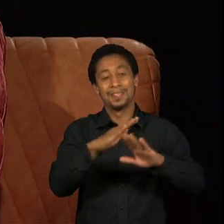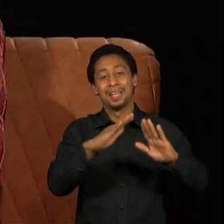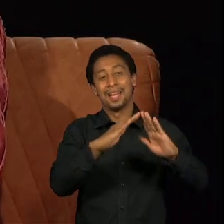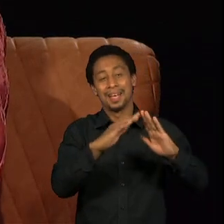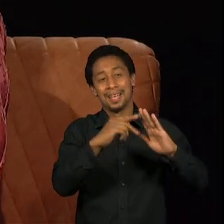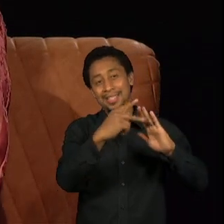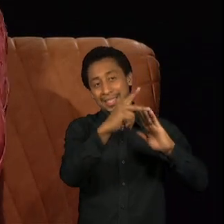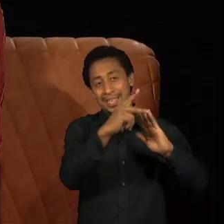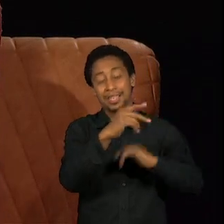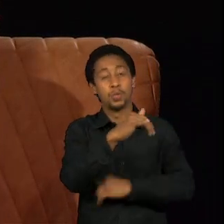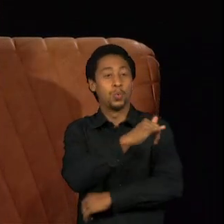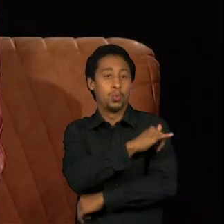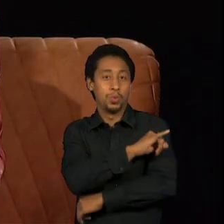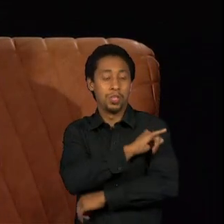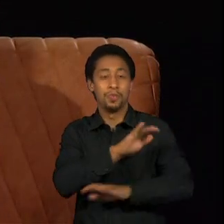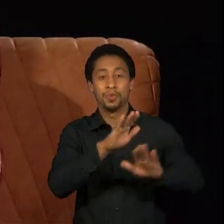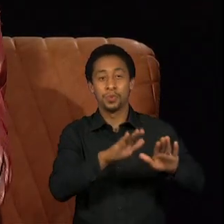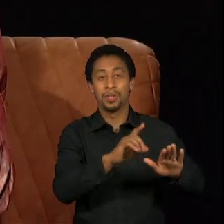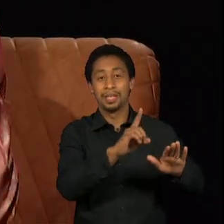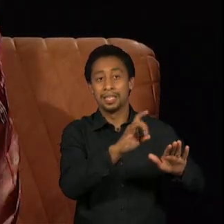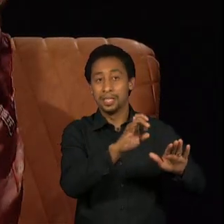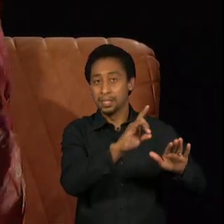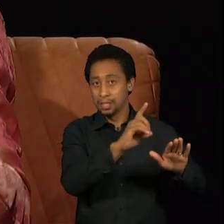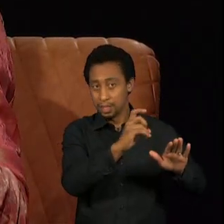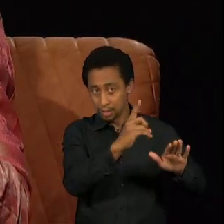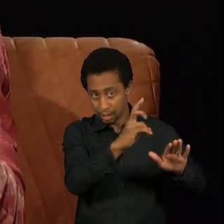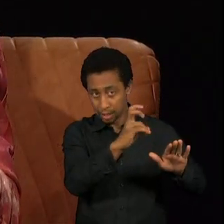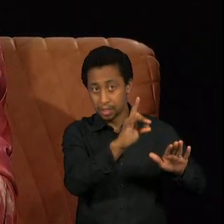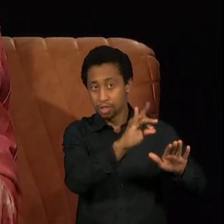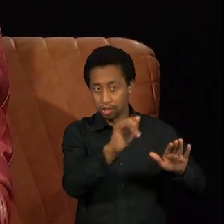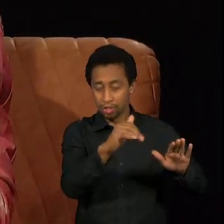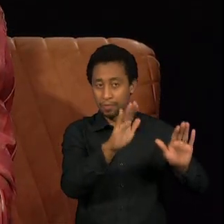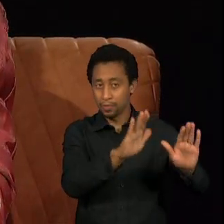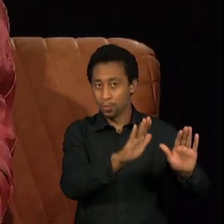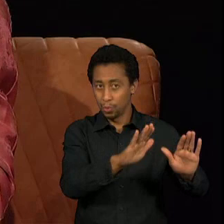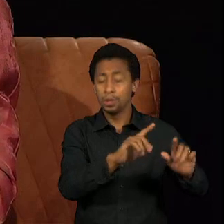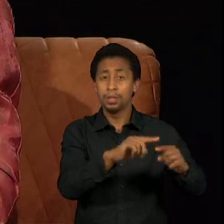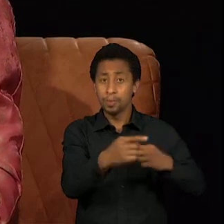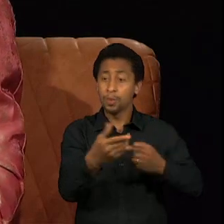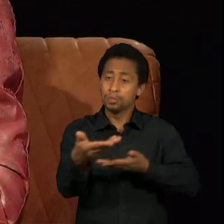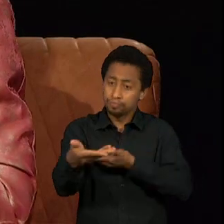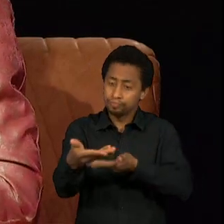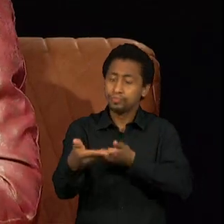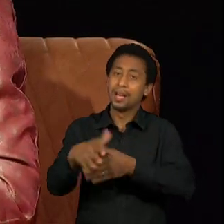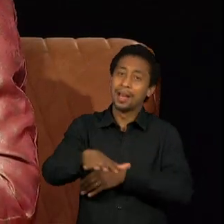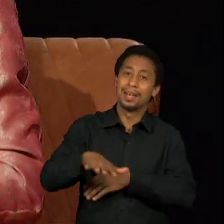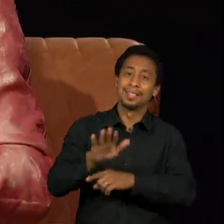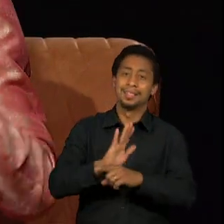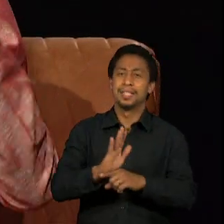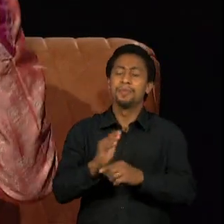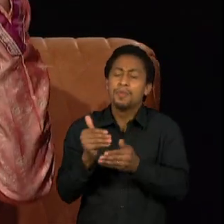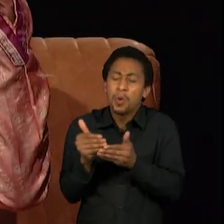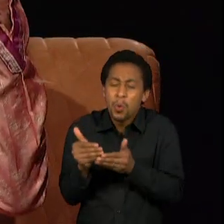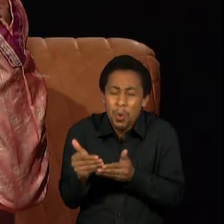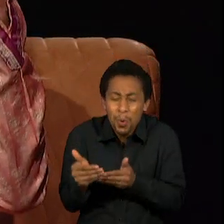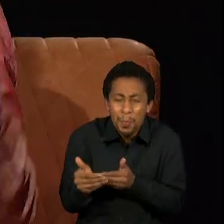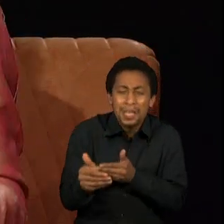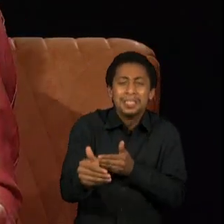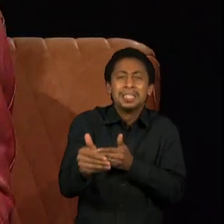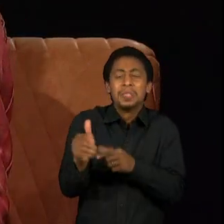15 dias e também já aproveitando para entrar em contato com o cinema. Era o comecinho do cinema novo